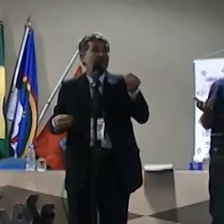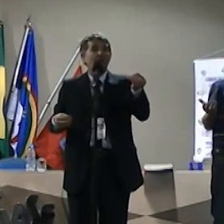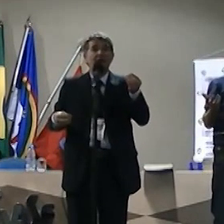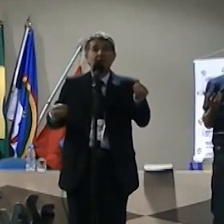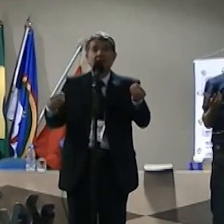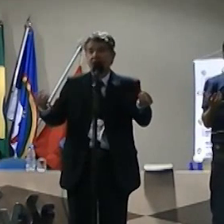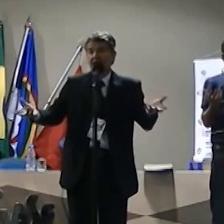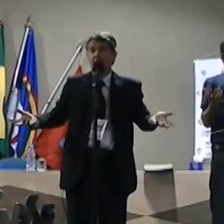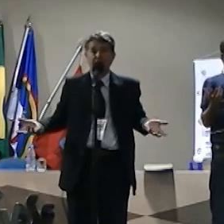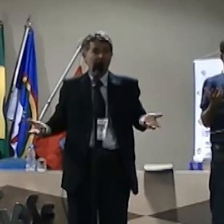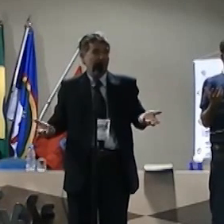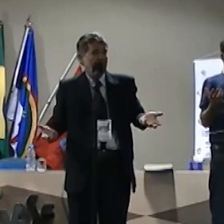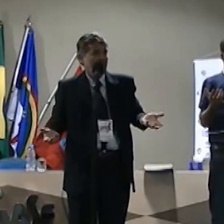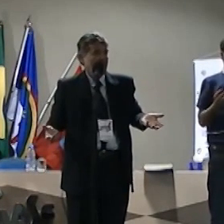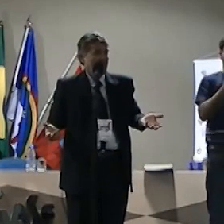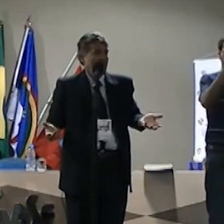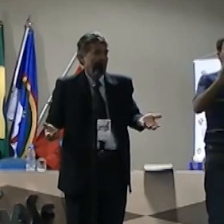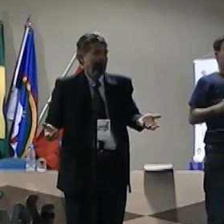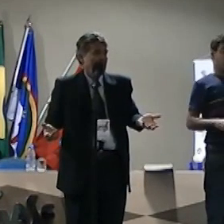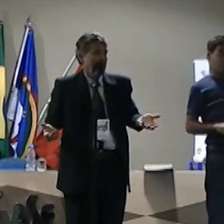R$20 a cada hora que queria conversar com o filho.